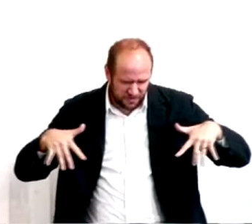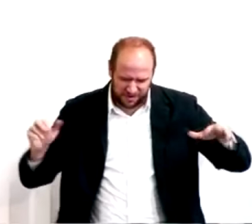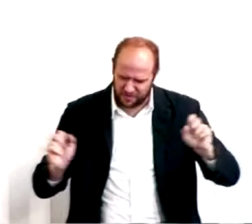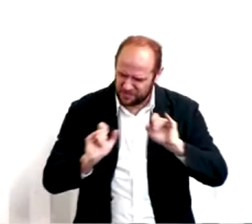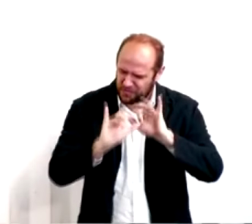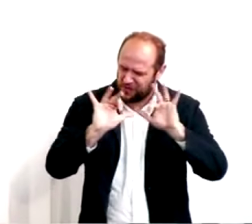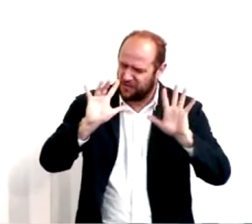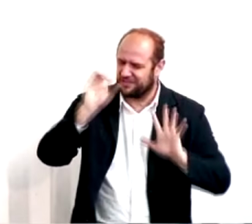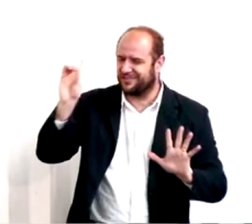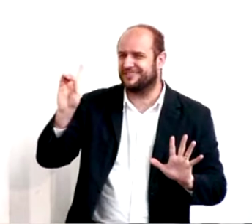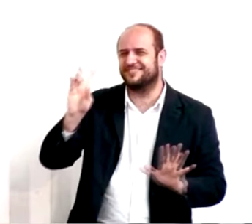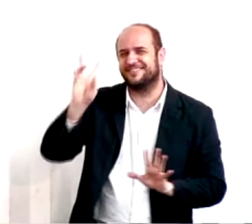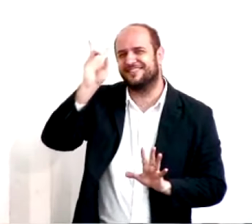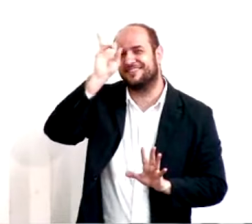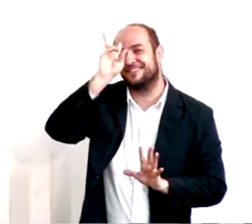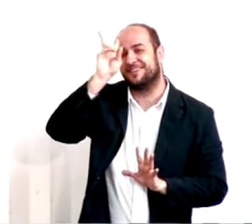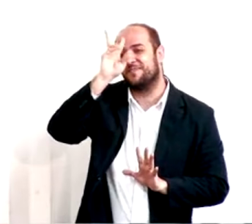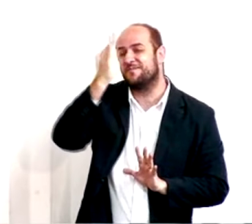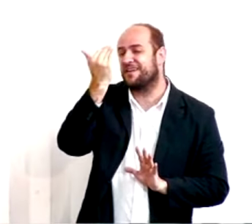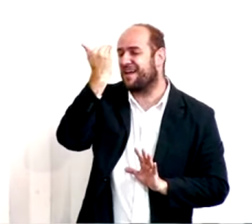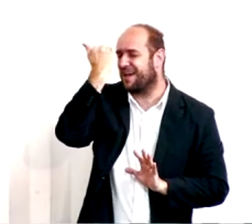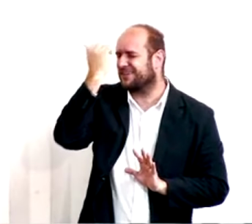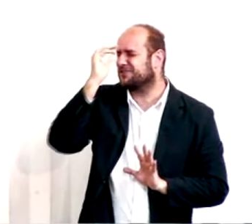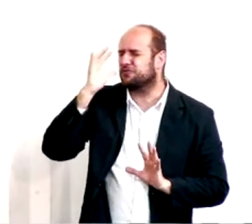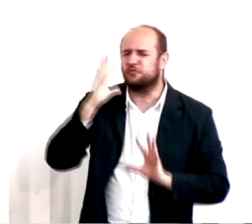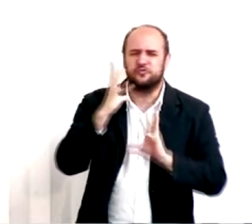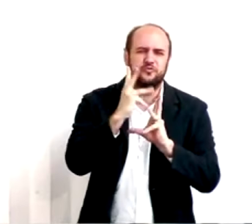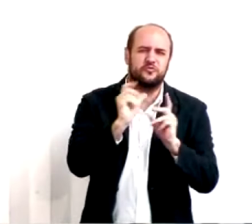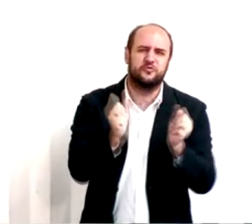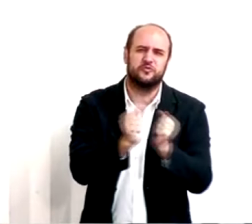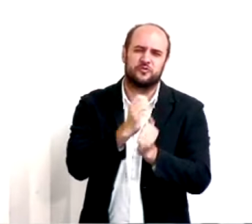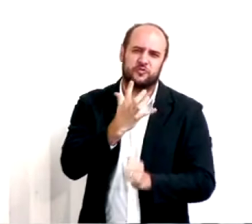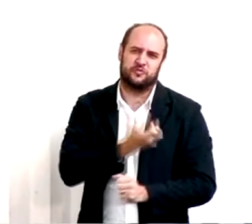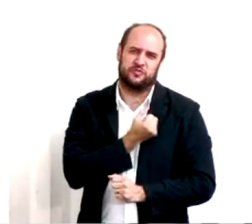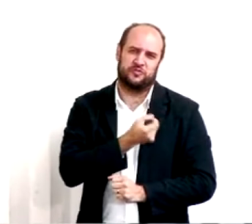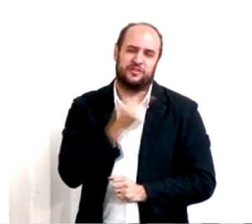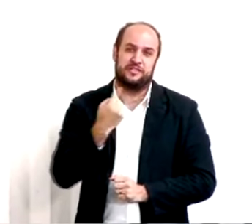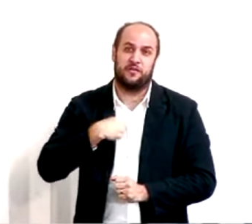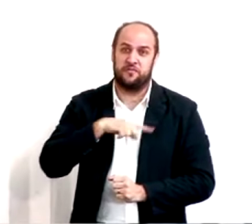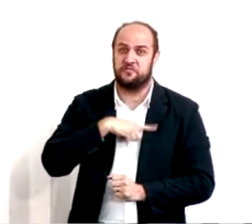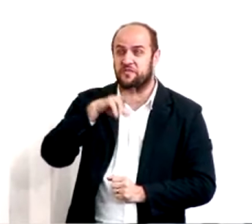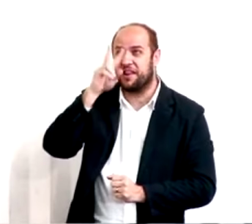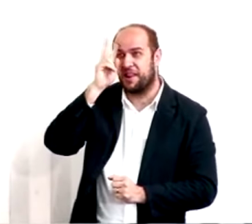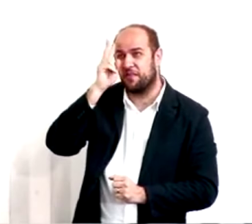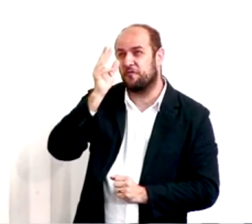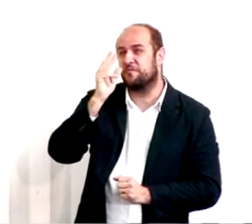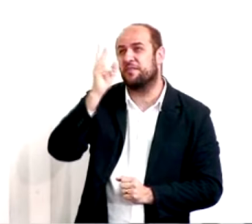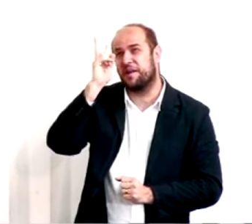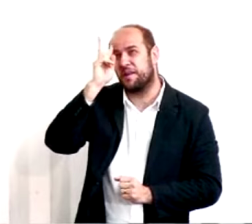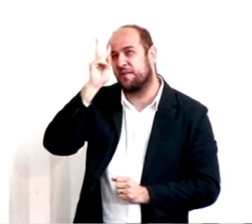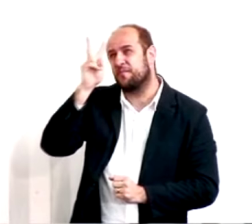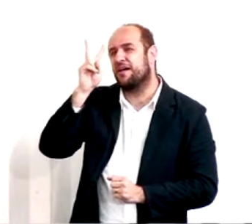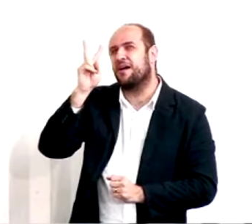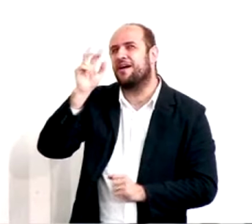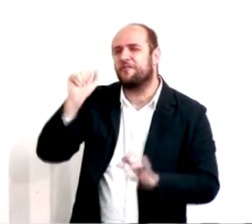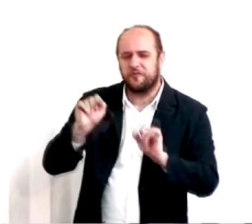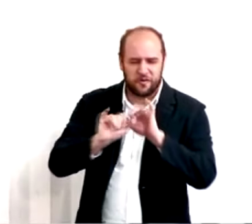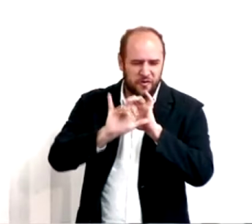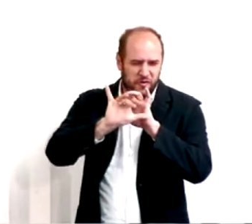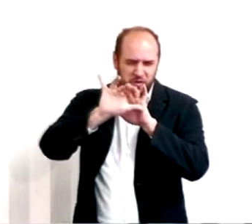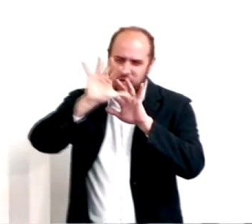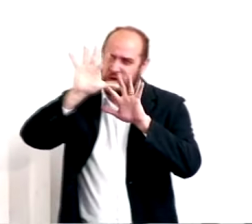tudo isso fazia parte da sua salvação nós vamos olhar para trás e vamos reconhecer que a glória do Senhor